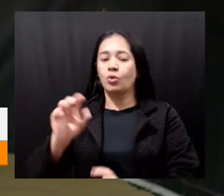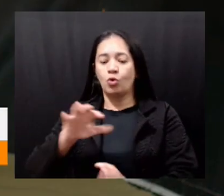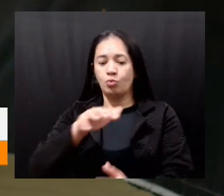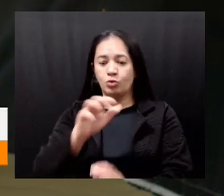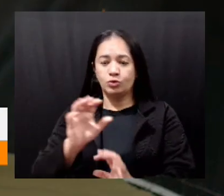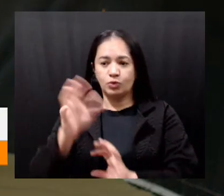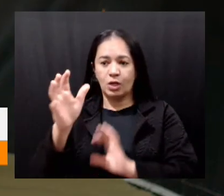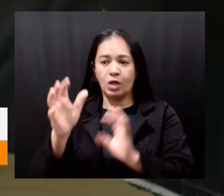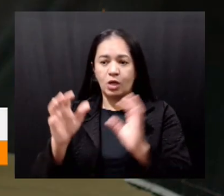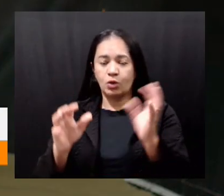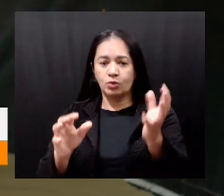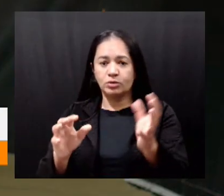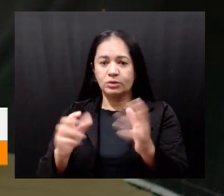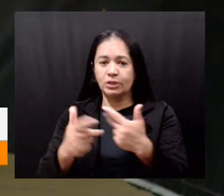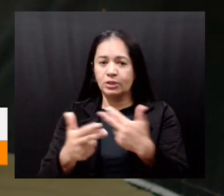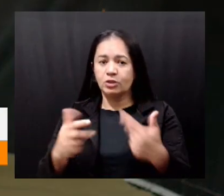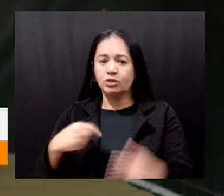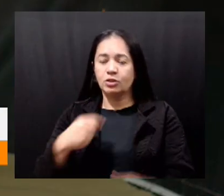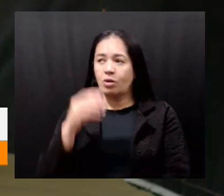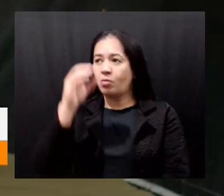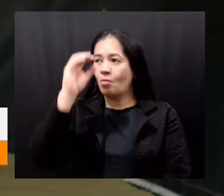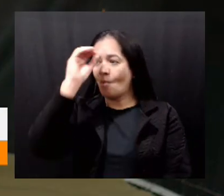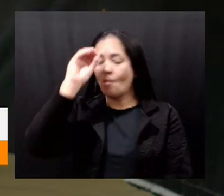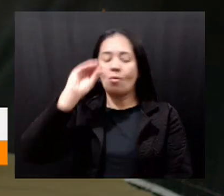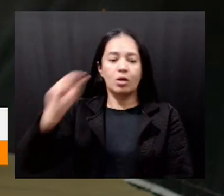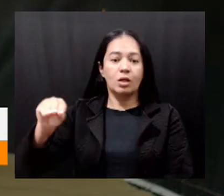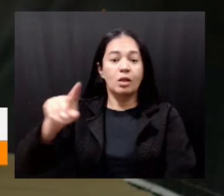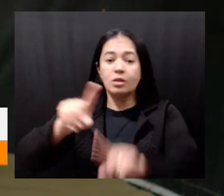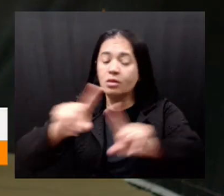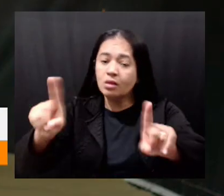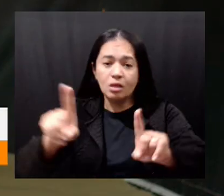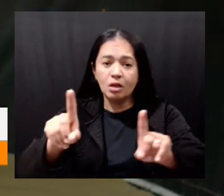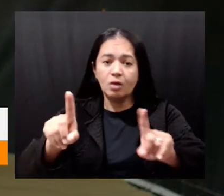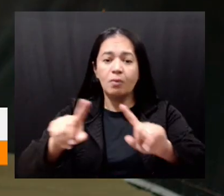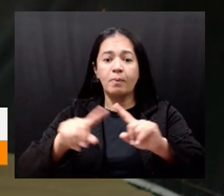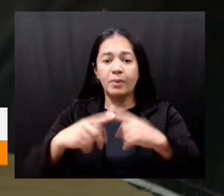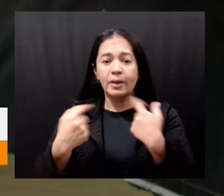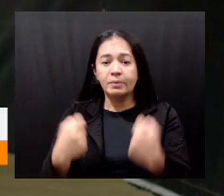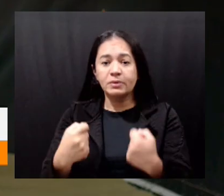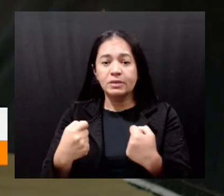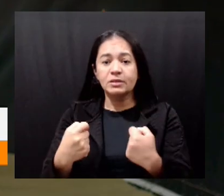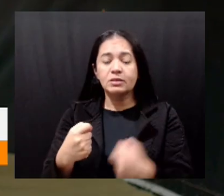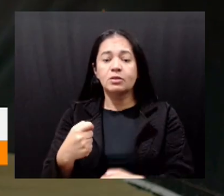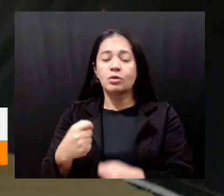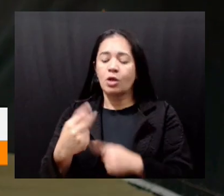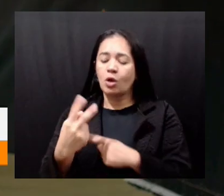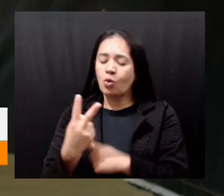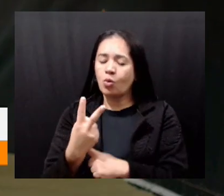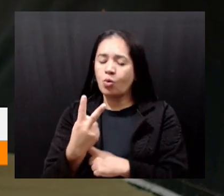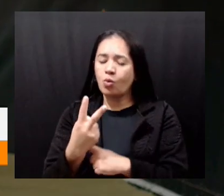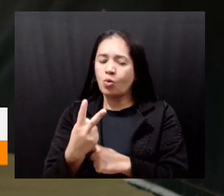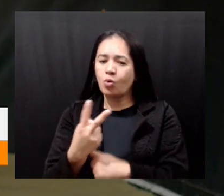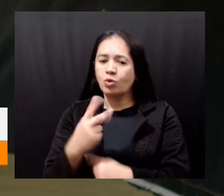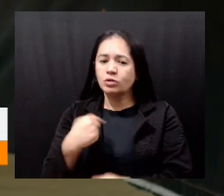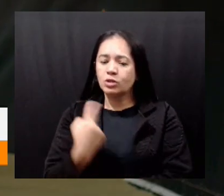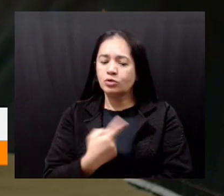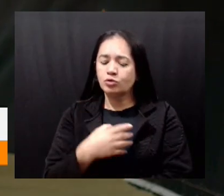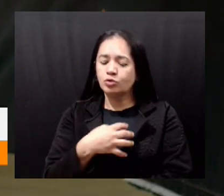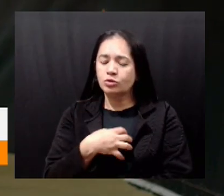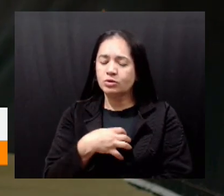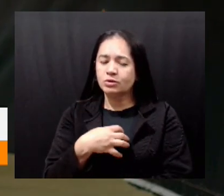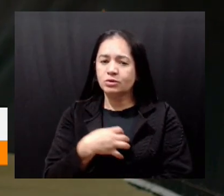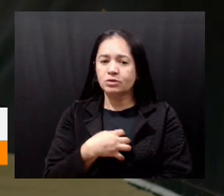mas de cuidar dos nossos sentimentos, né? De como a gente adere e recebe tudo isso,